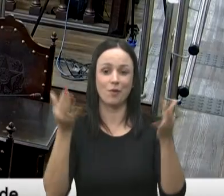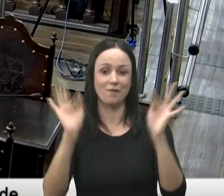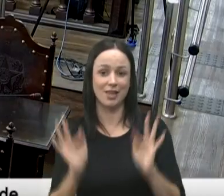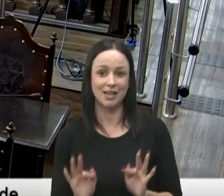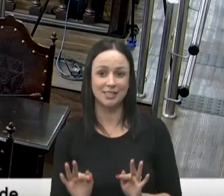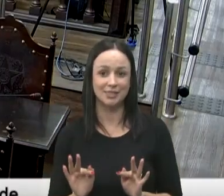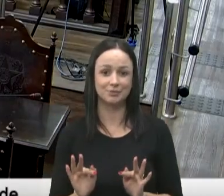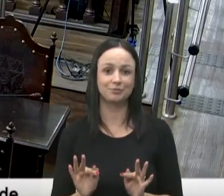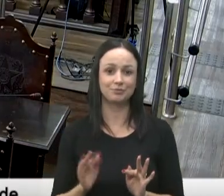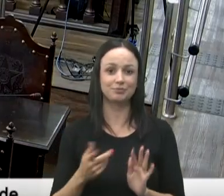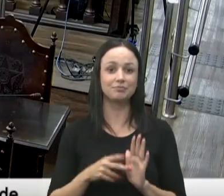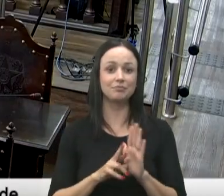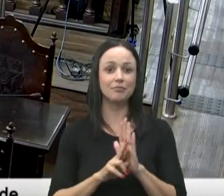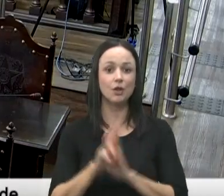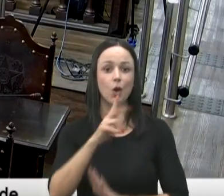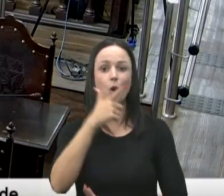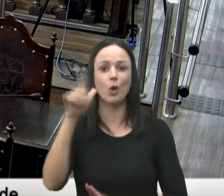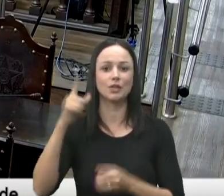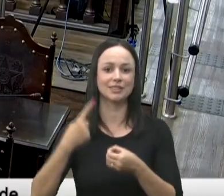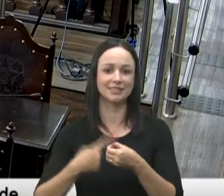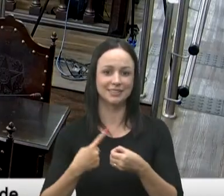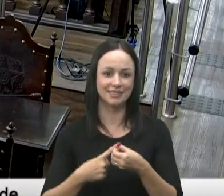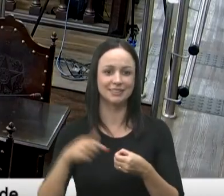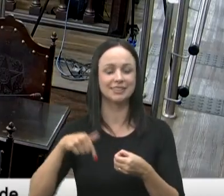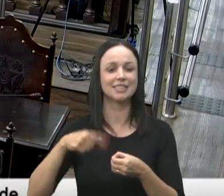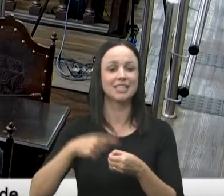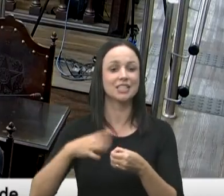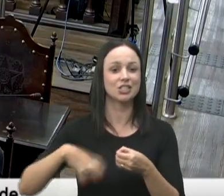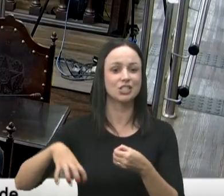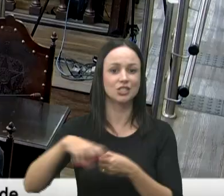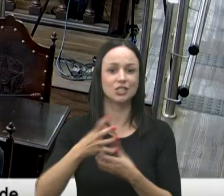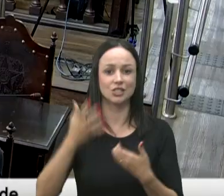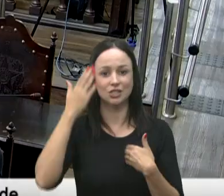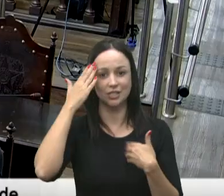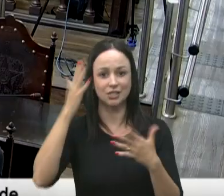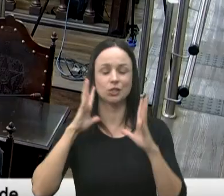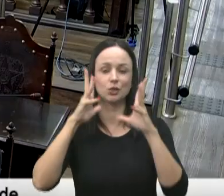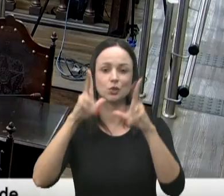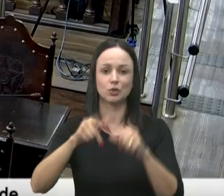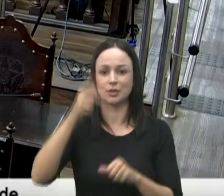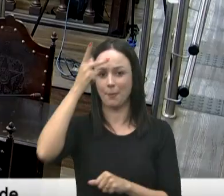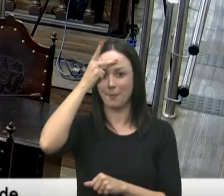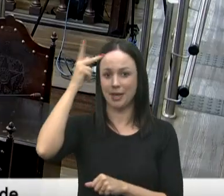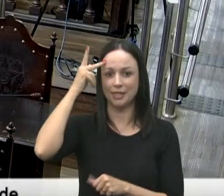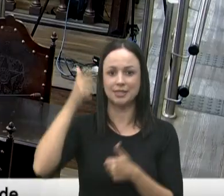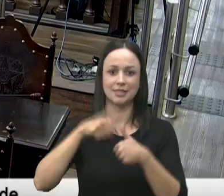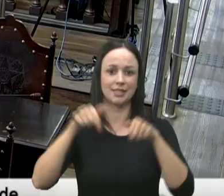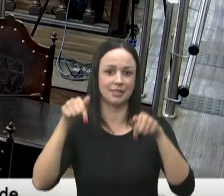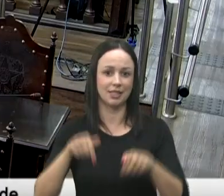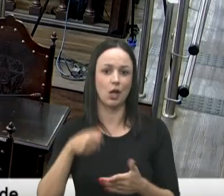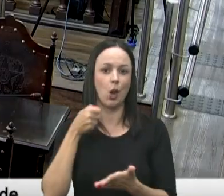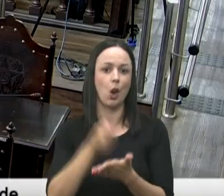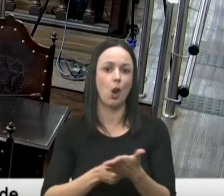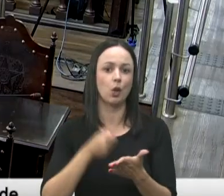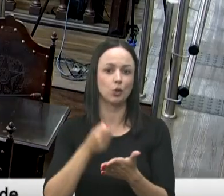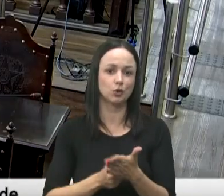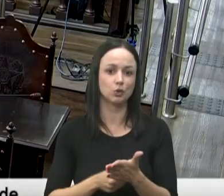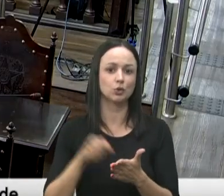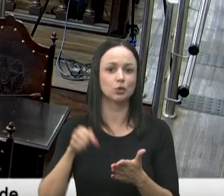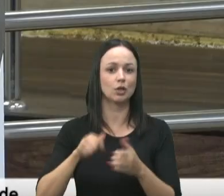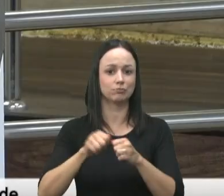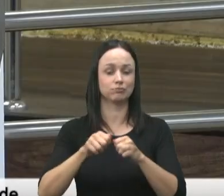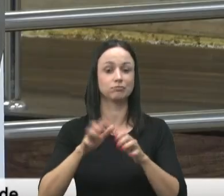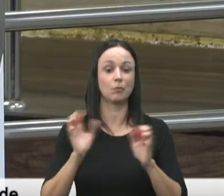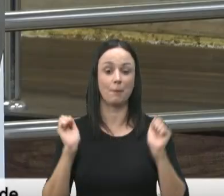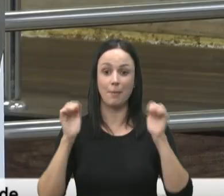aqui representantes de outras cidades da região e quero agradecer muito todas as pessoas que estão aqui lotando esse plenário,